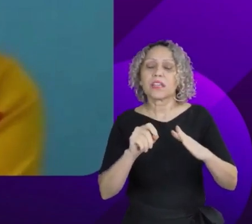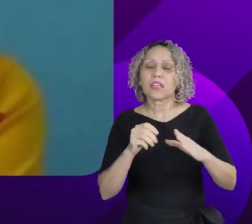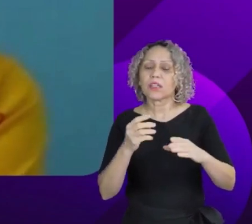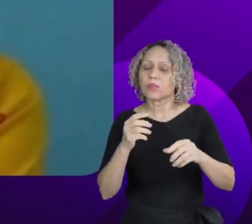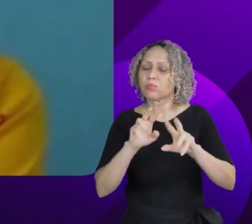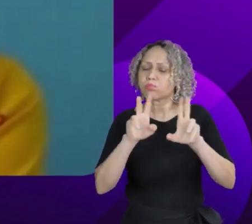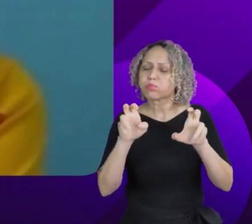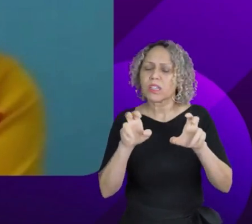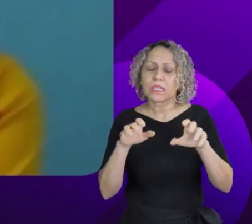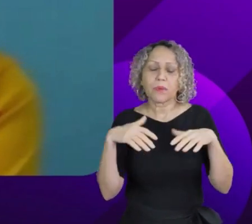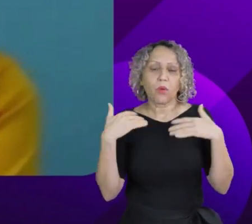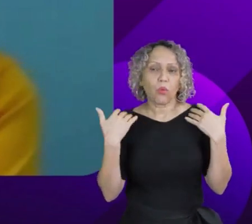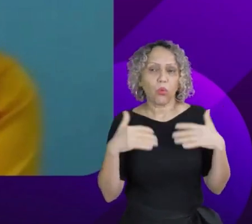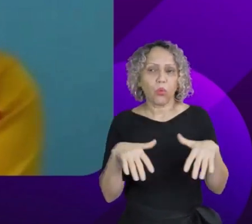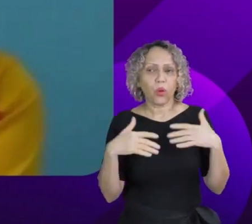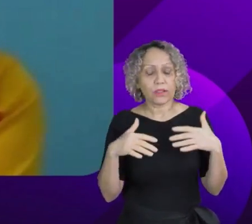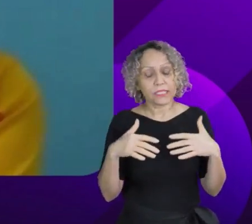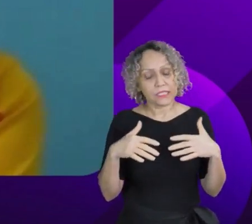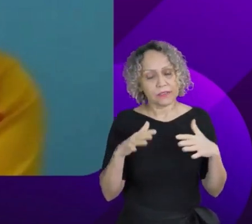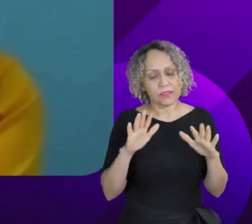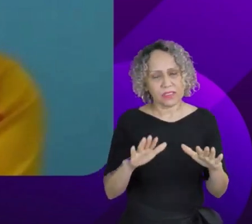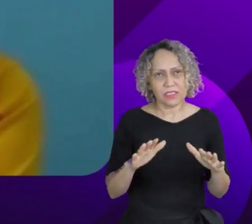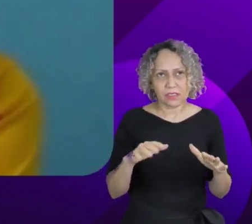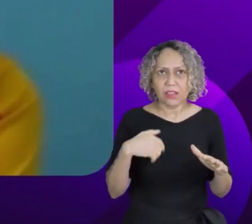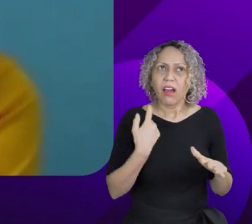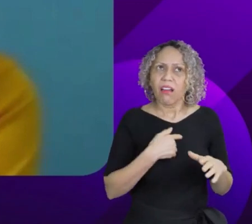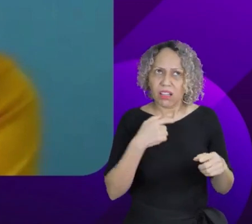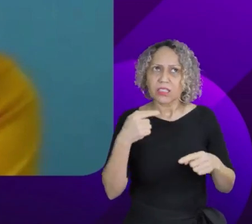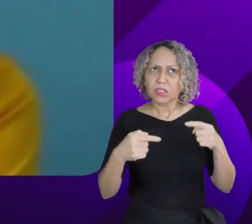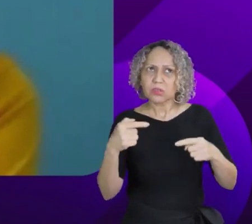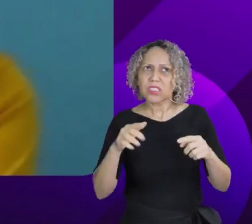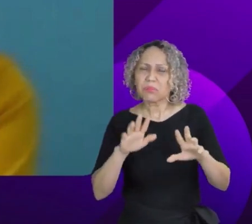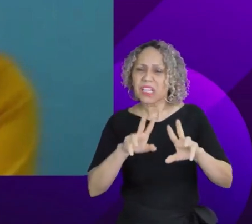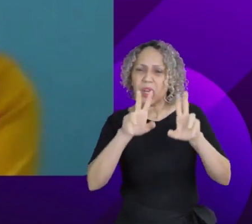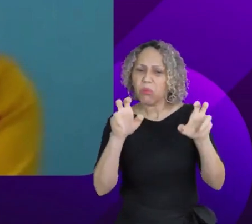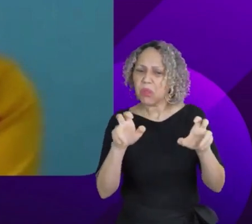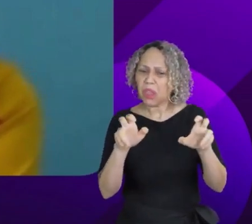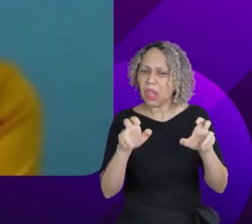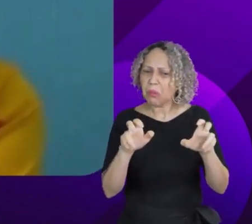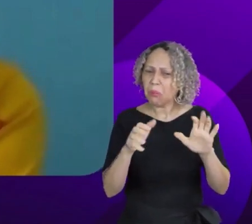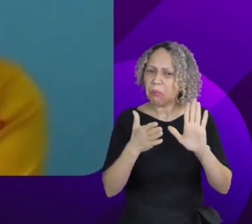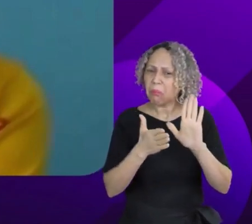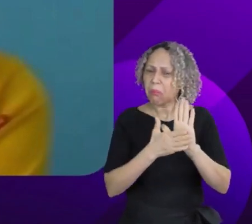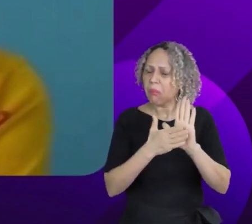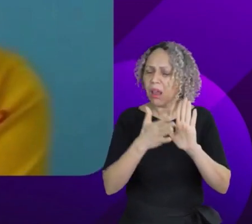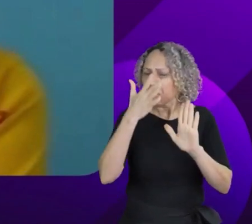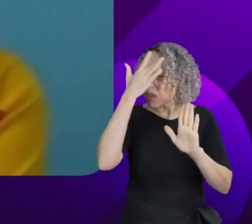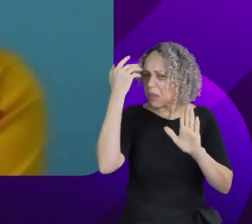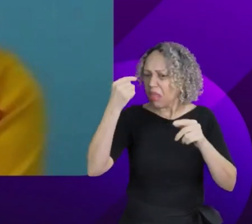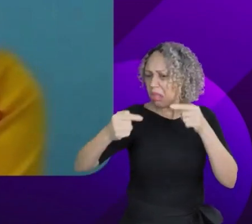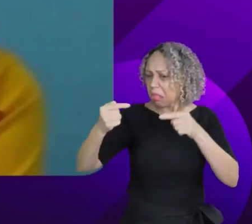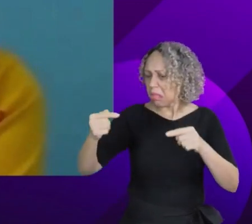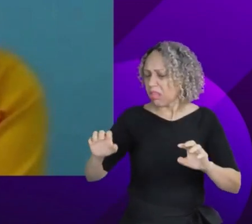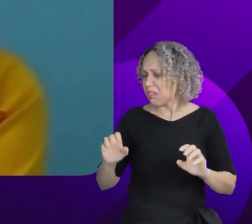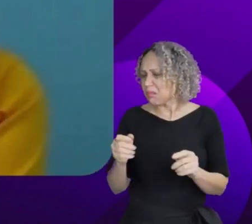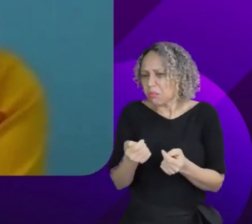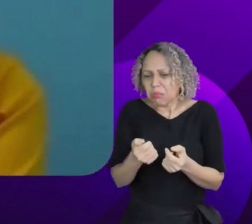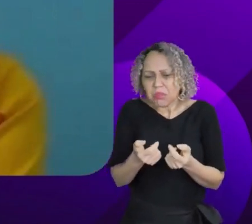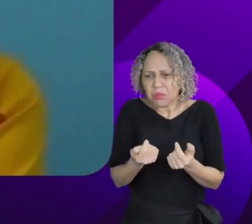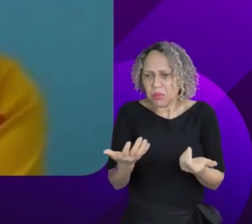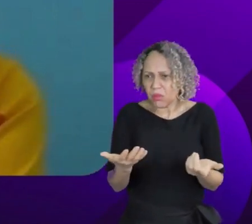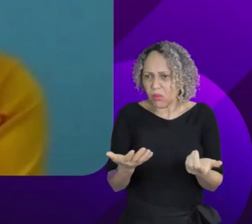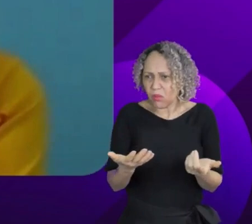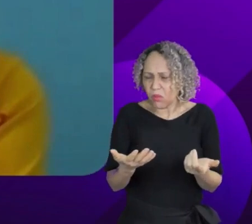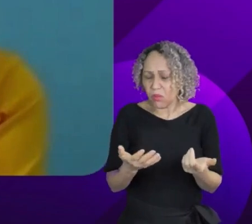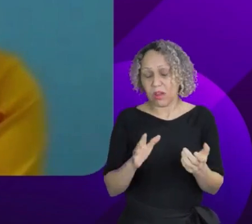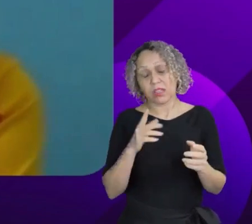a gente, não que não queira discutir, é um tema que não está na pauta do dia, digamos assim. A gente vê muito hoje a pauta